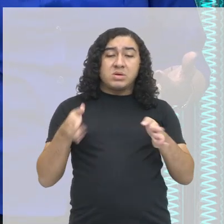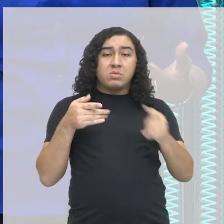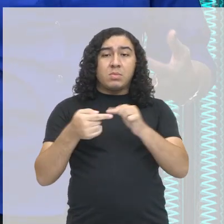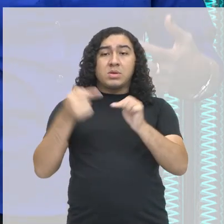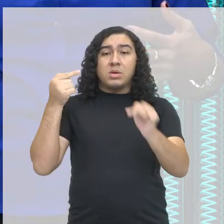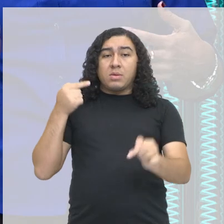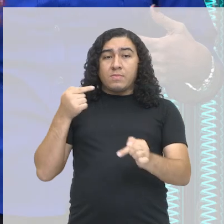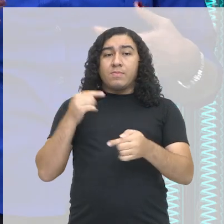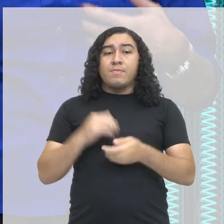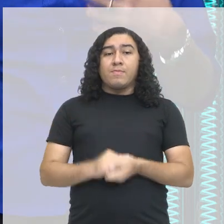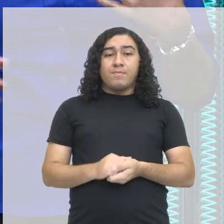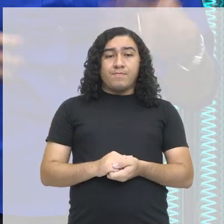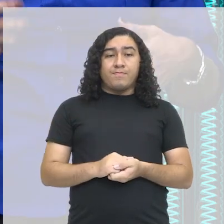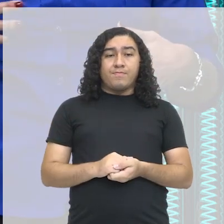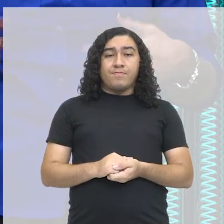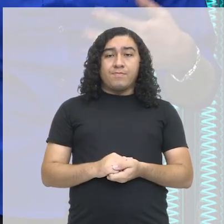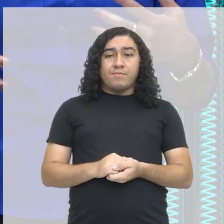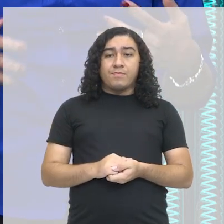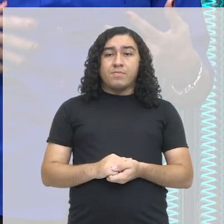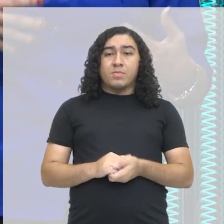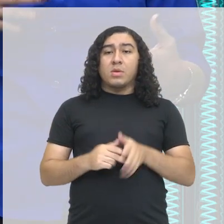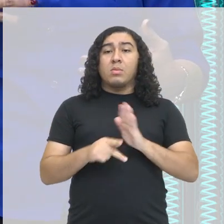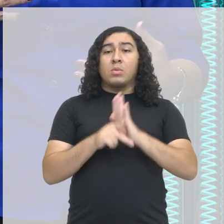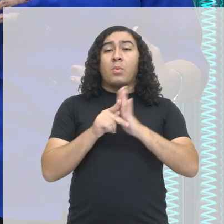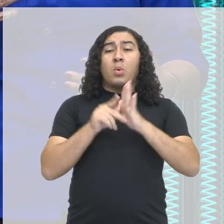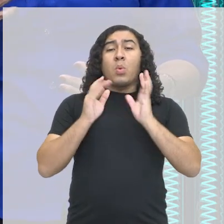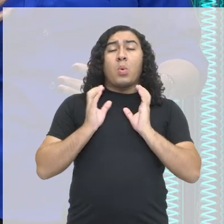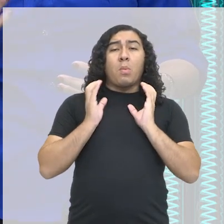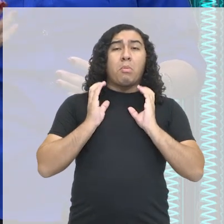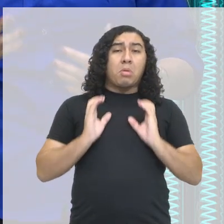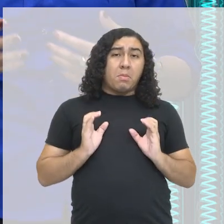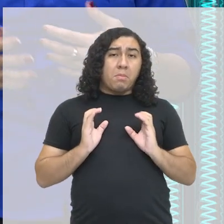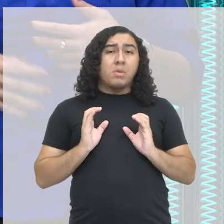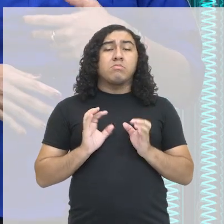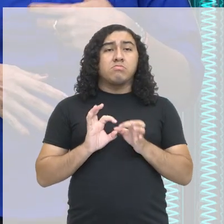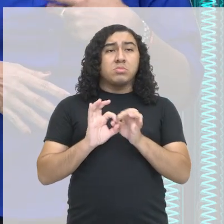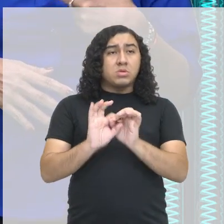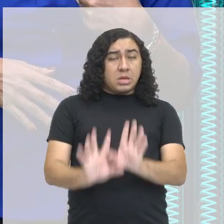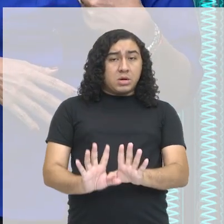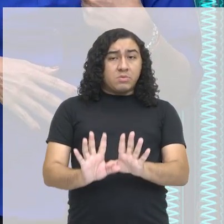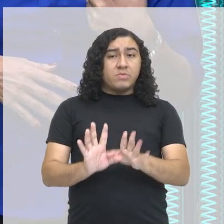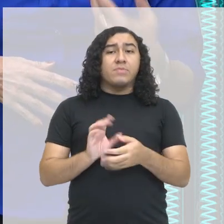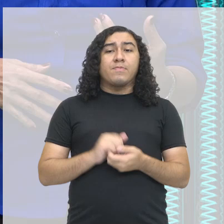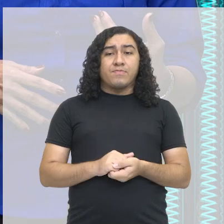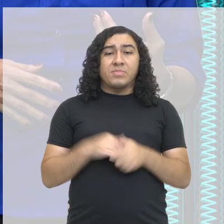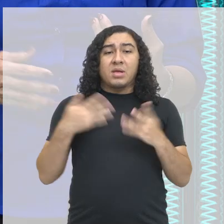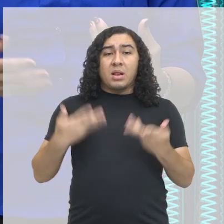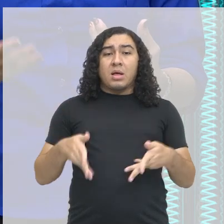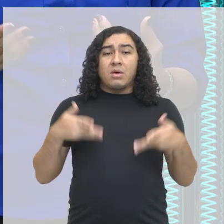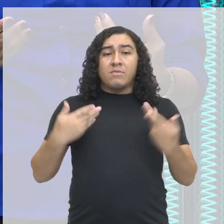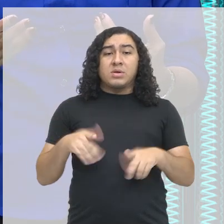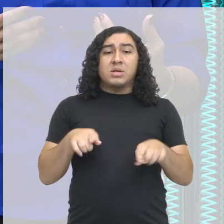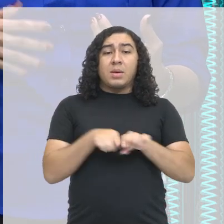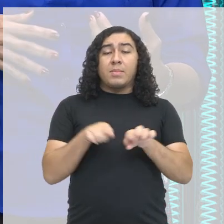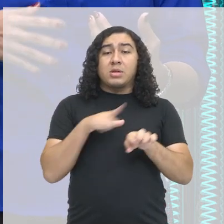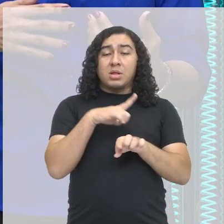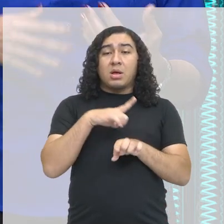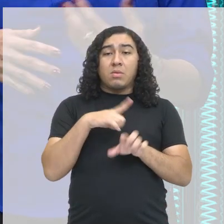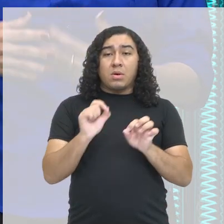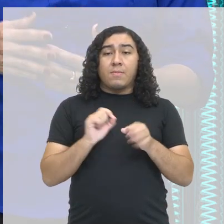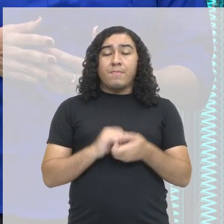época. Ou seja, no comportamento mais descontraído, também ele lançou moda,